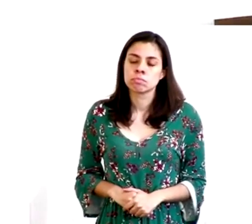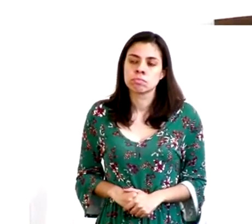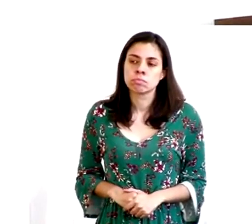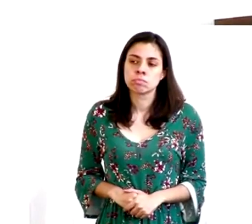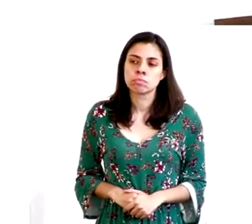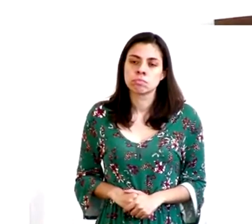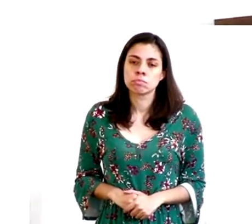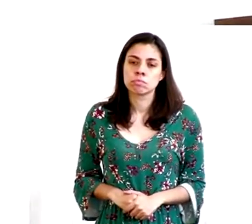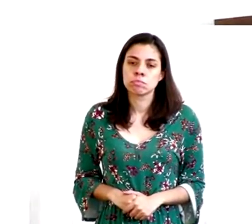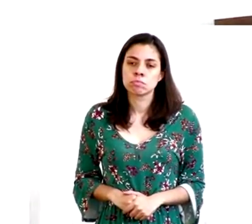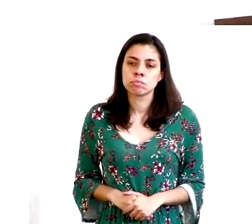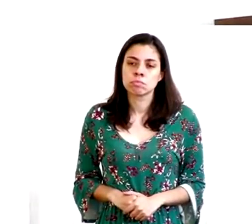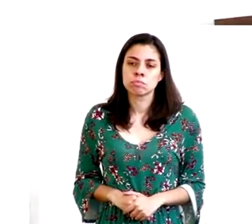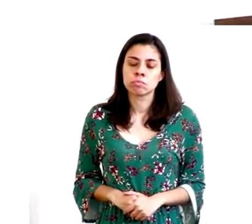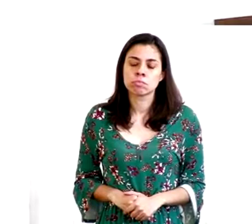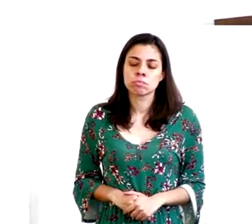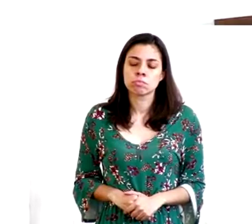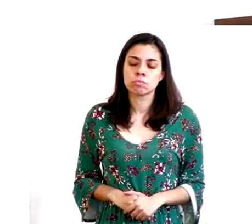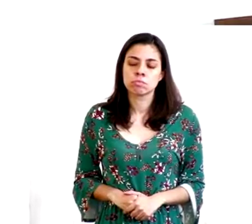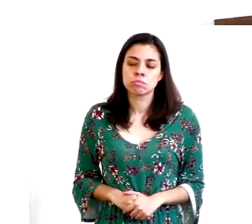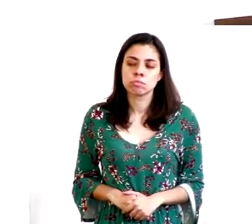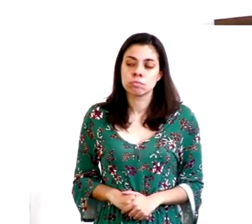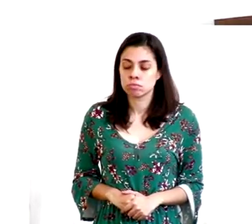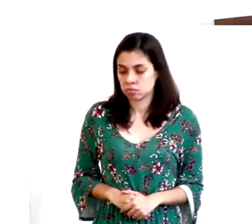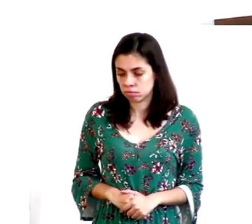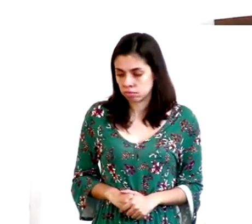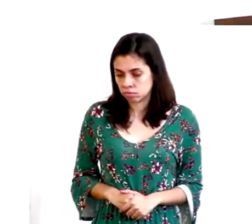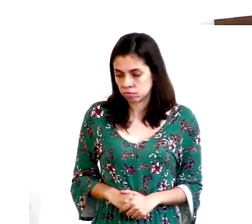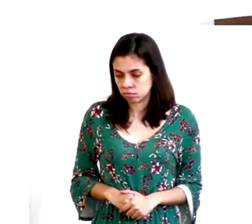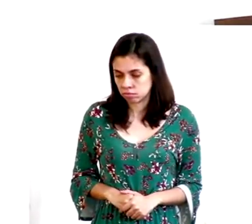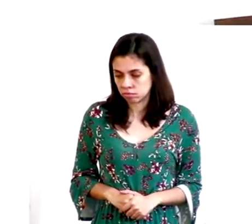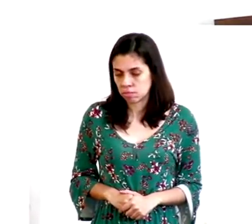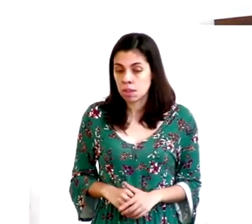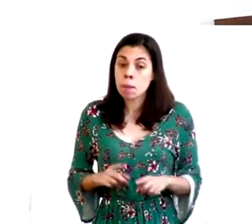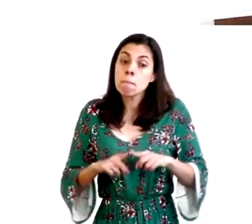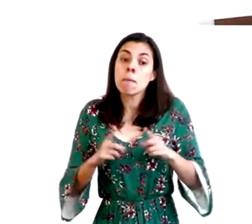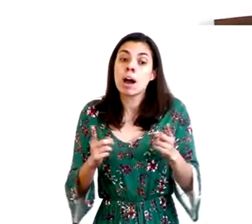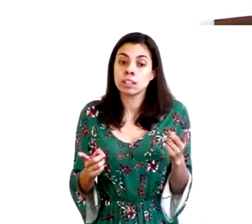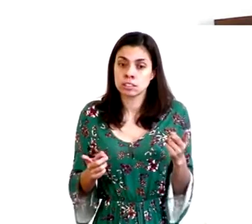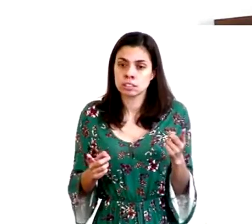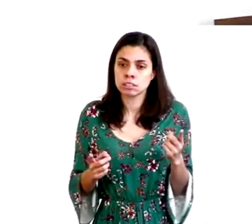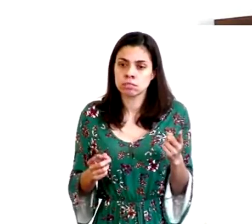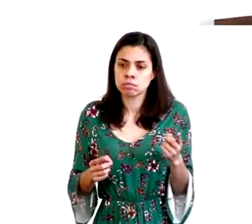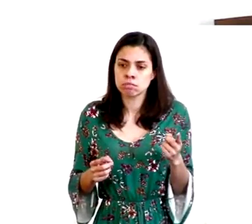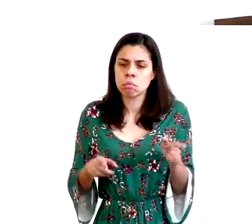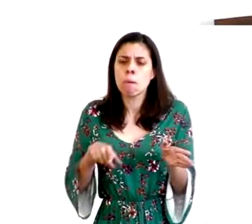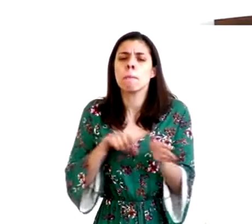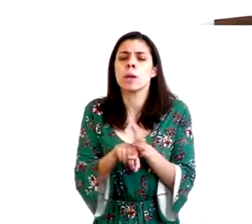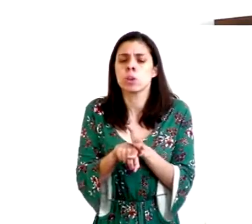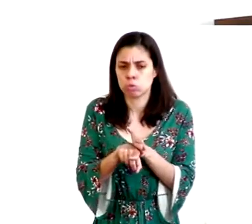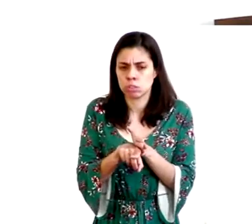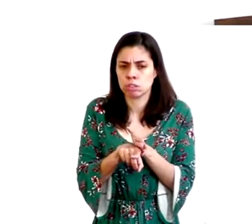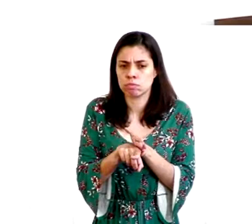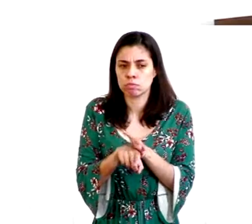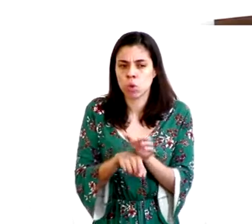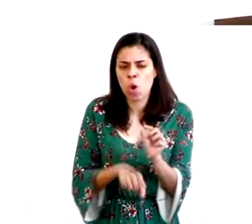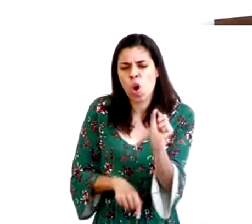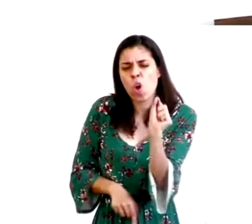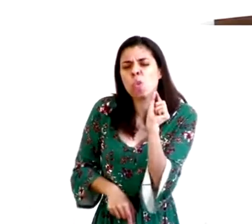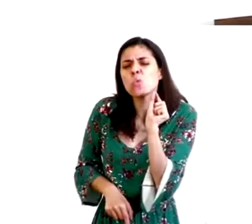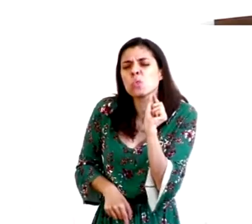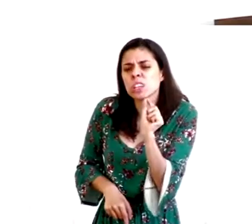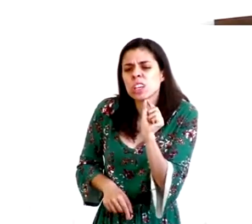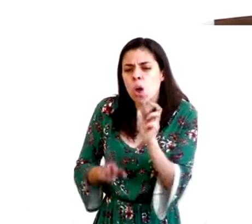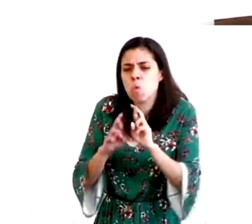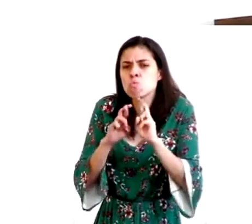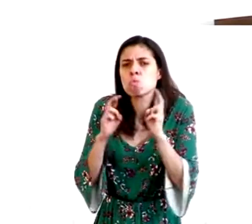pergunta simples. E a pergunta é: o que é o reino dos céus? Ou o que vem a ser o reino dos